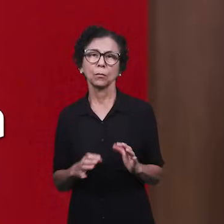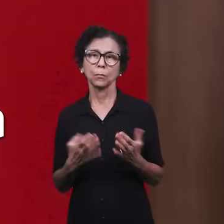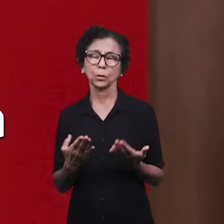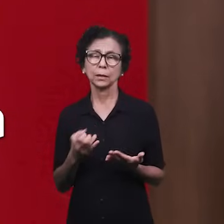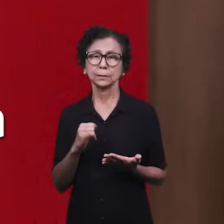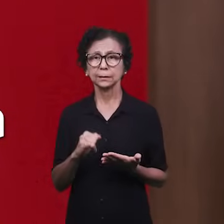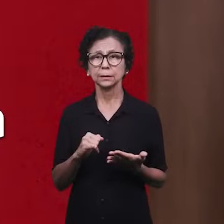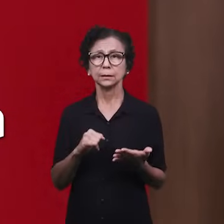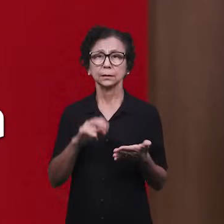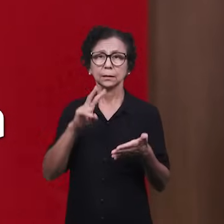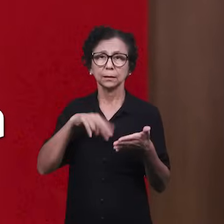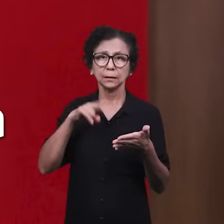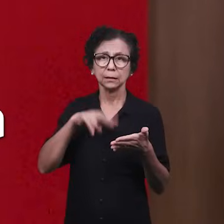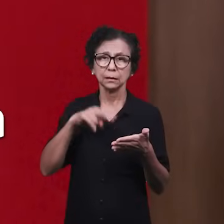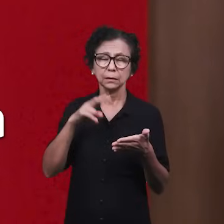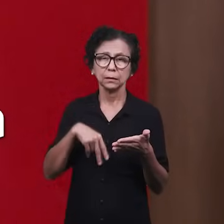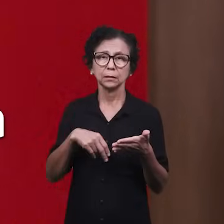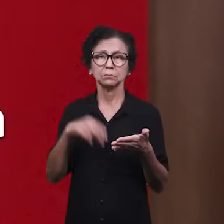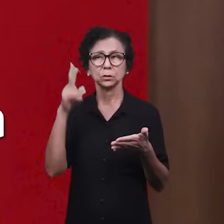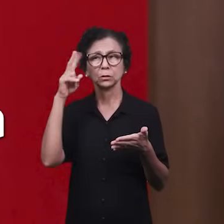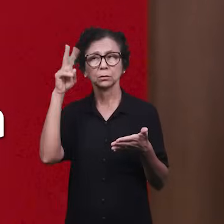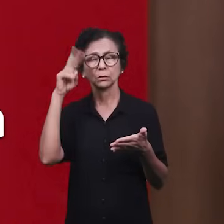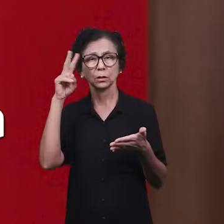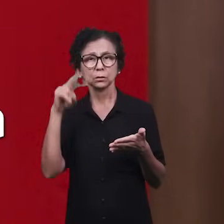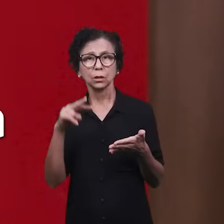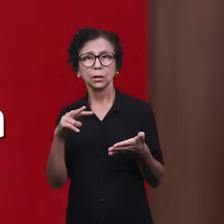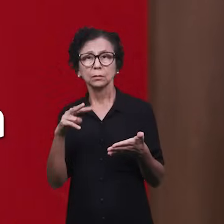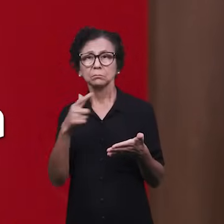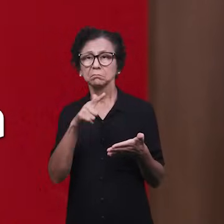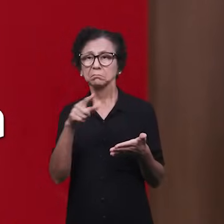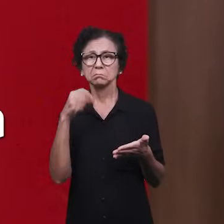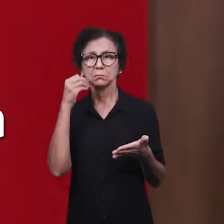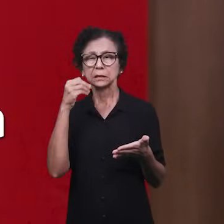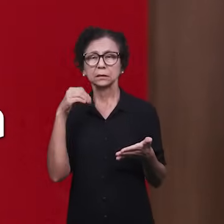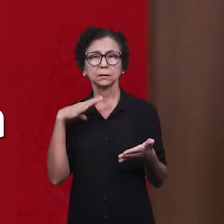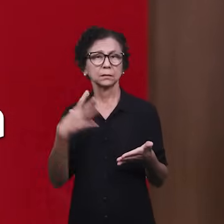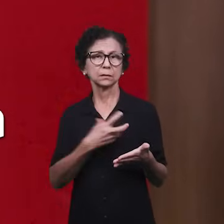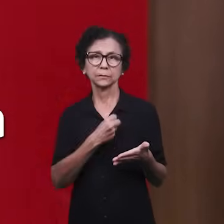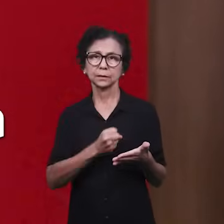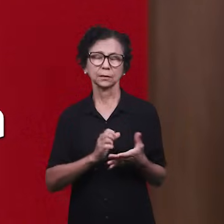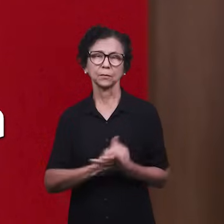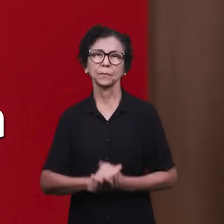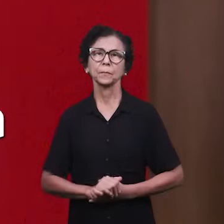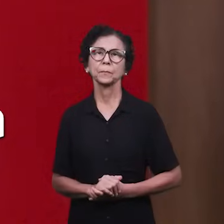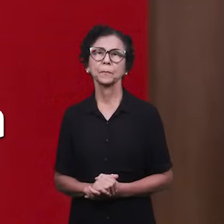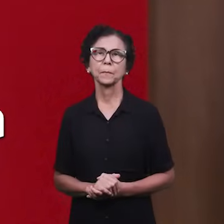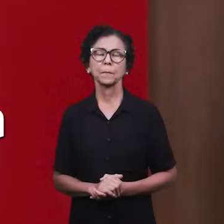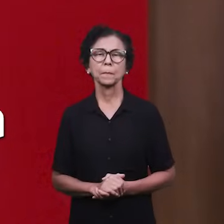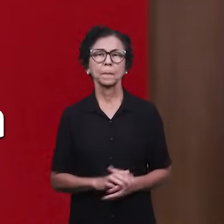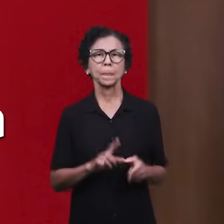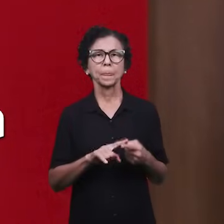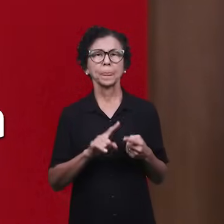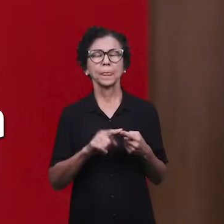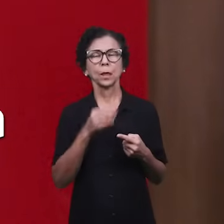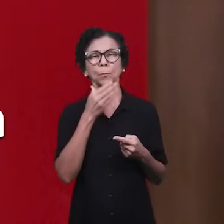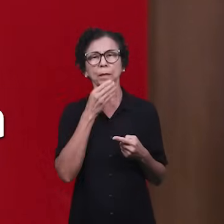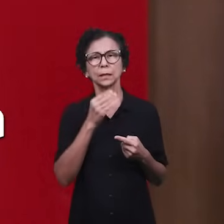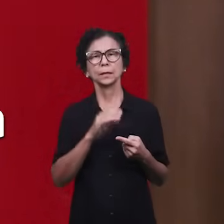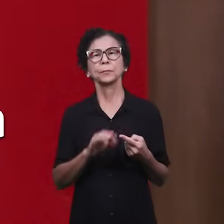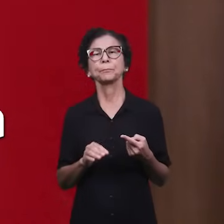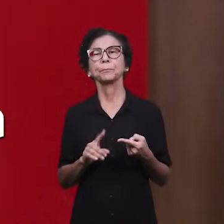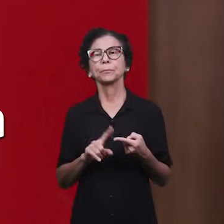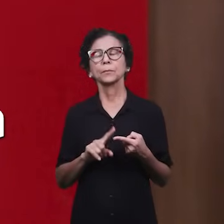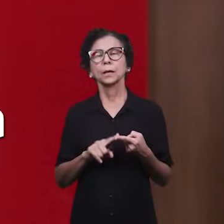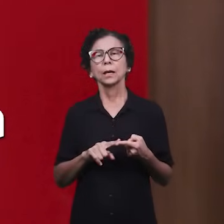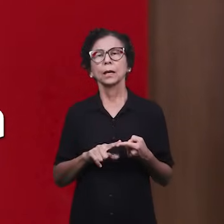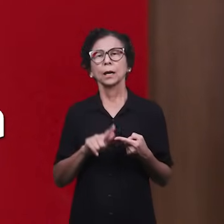te leva a uma experiência de salvação, uma experiência de fé. Então, eles foram para a filosofia. E Agostinho, então,